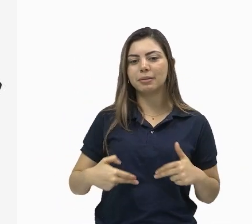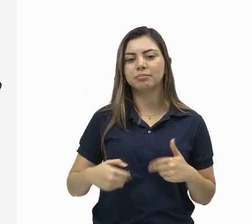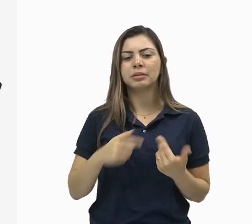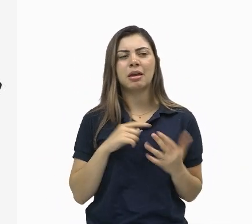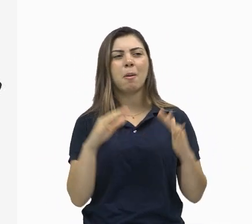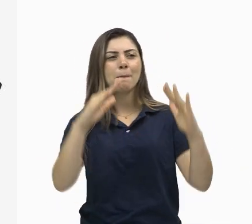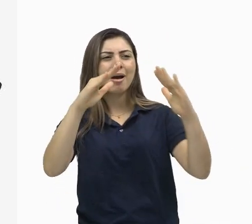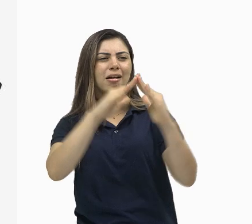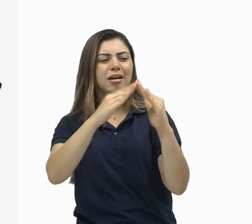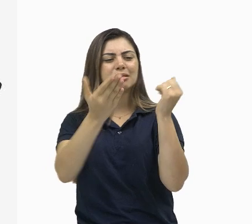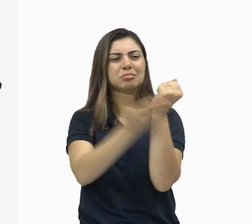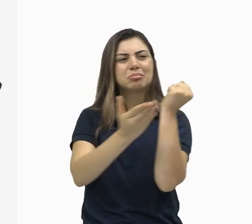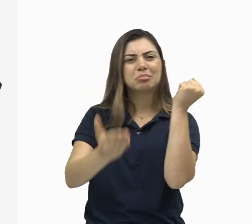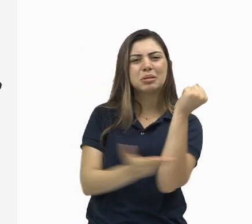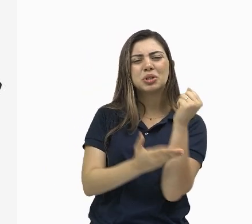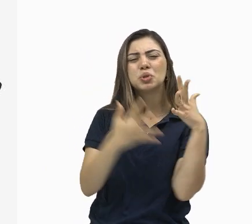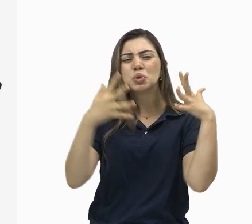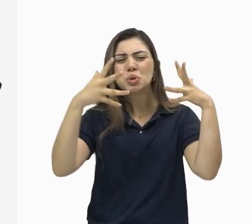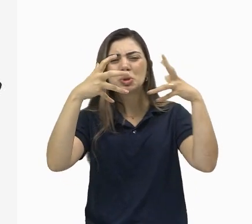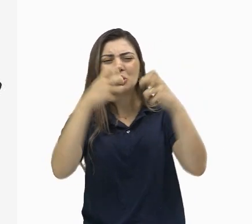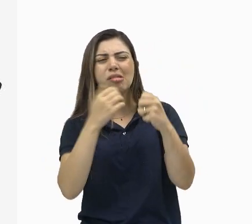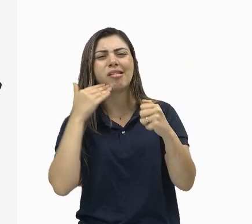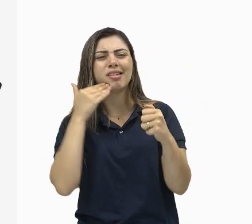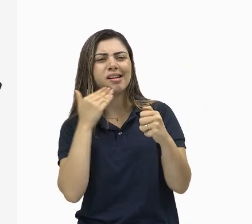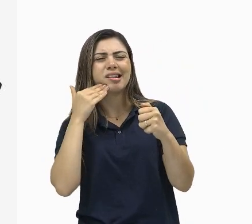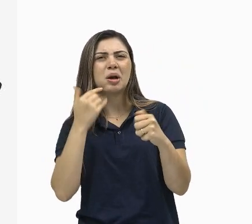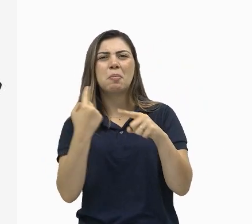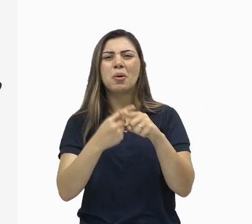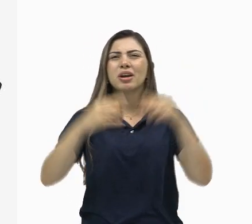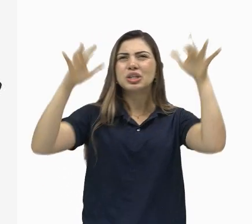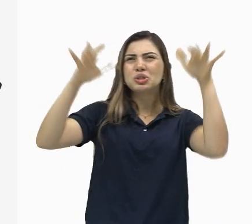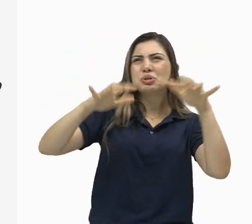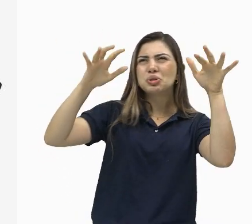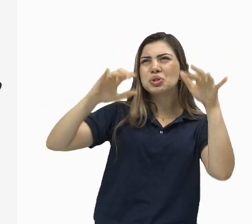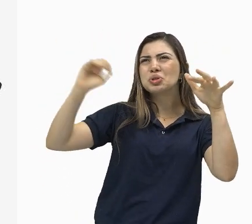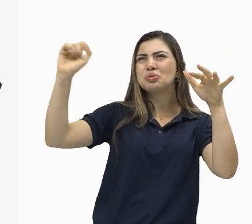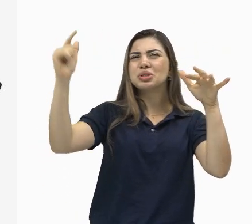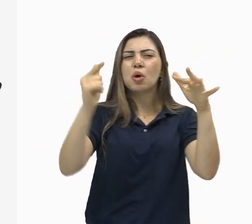de tábuas cinzentas e retorcidas pela chuva e pelo sol.